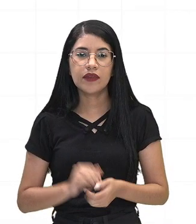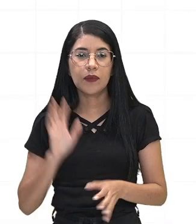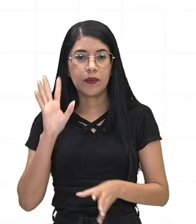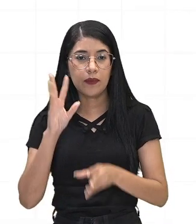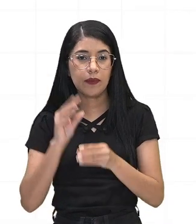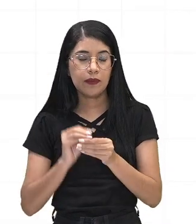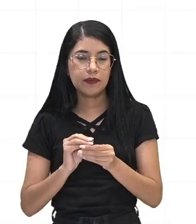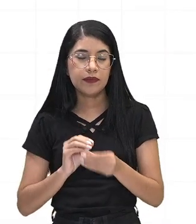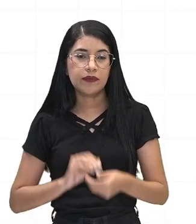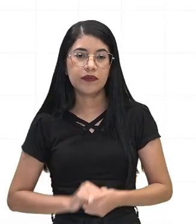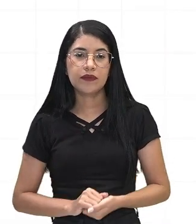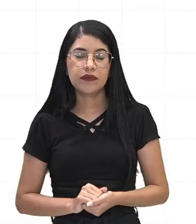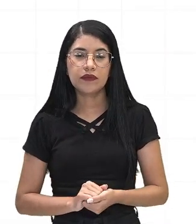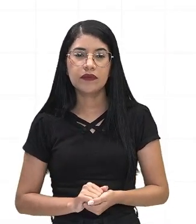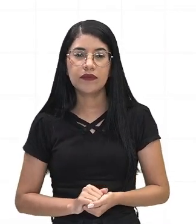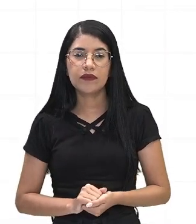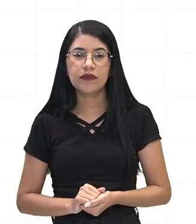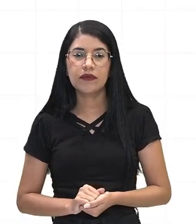tela.